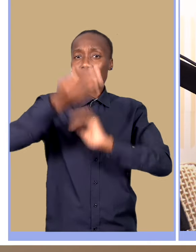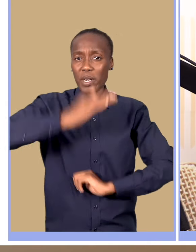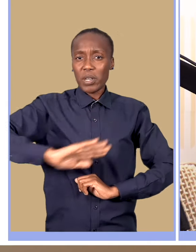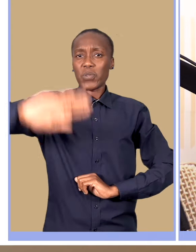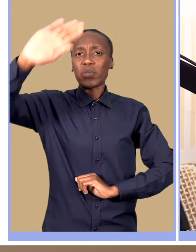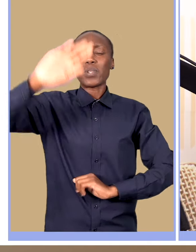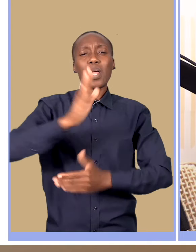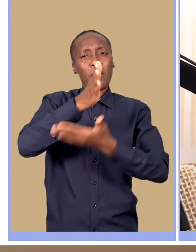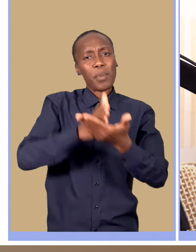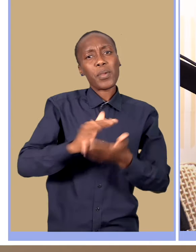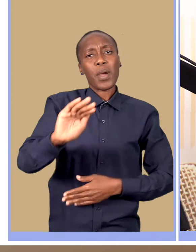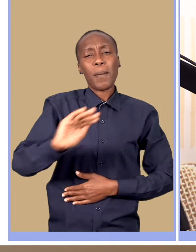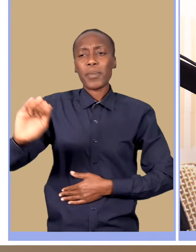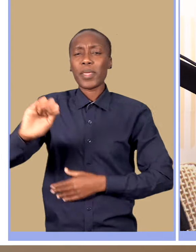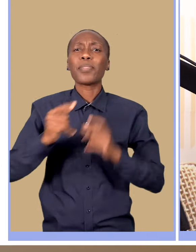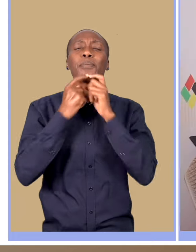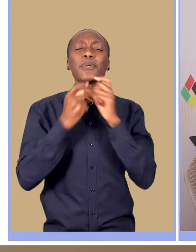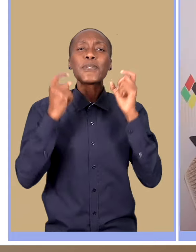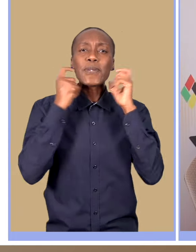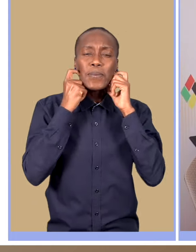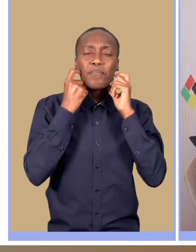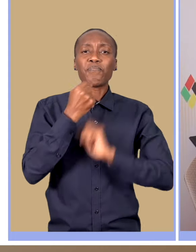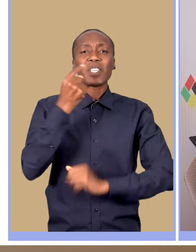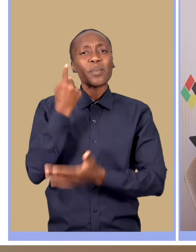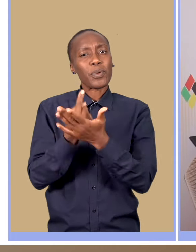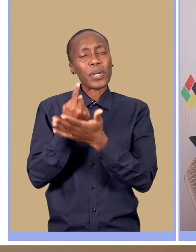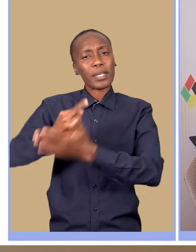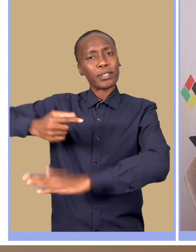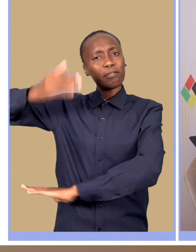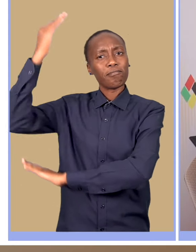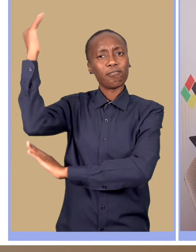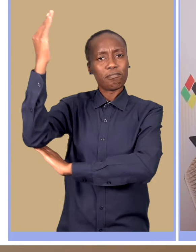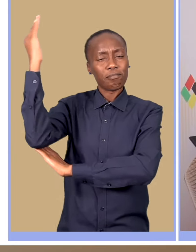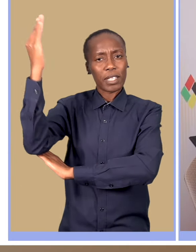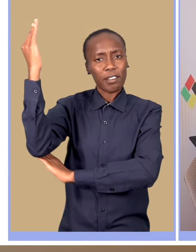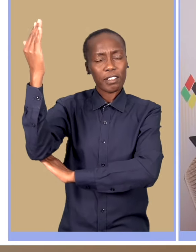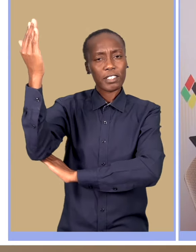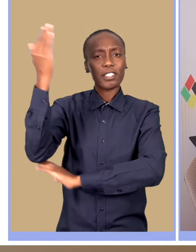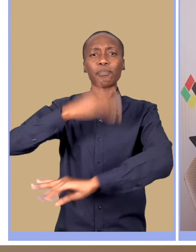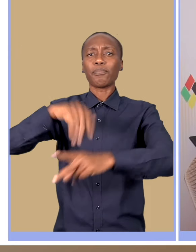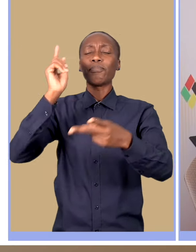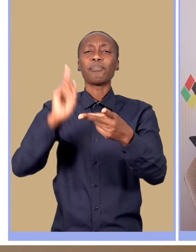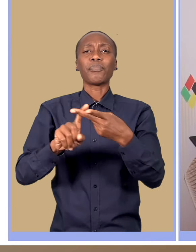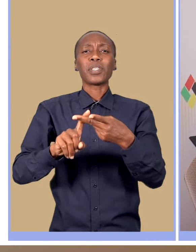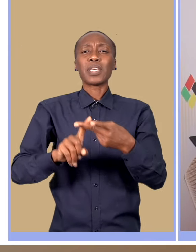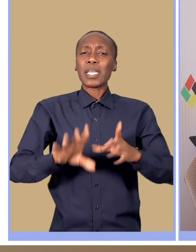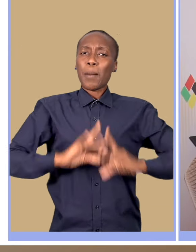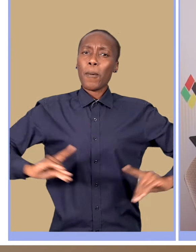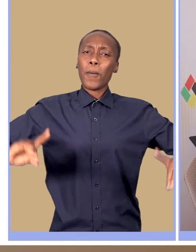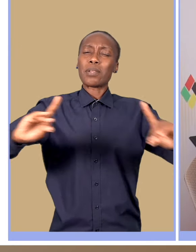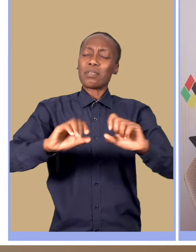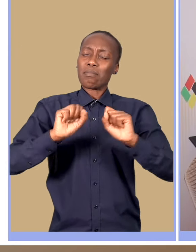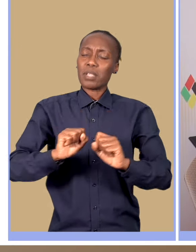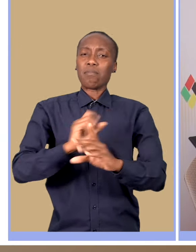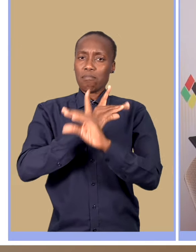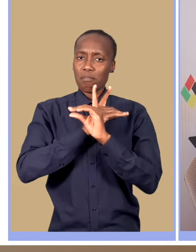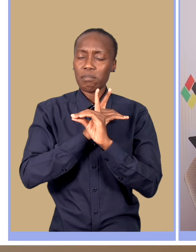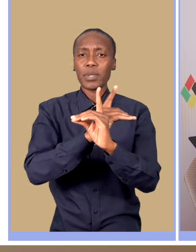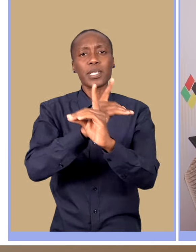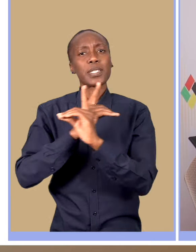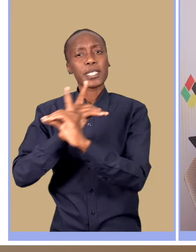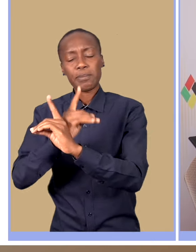Ambiente em Moçambique prevê que sejam feitas palestras, sejam garantido maior participação da